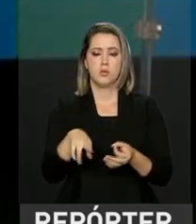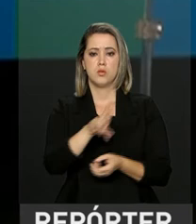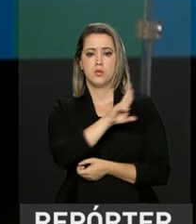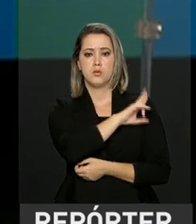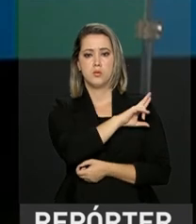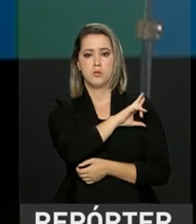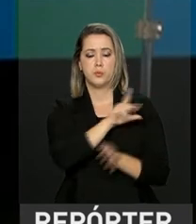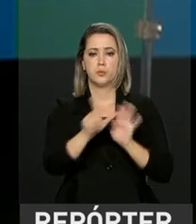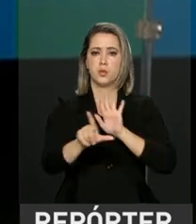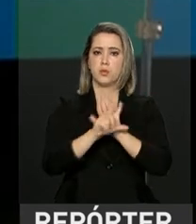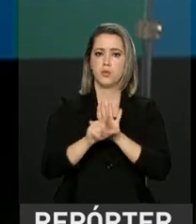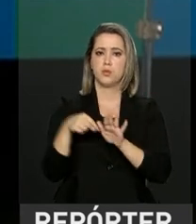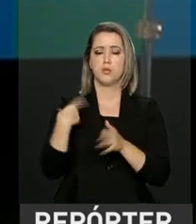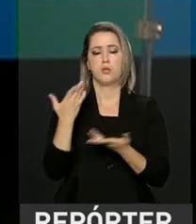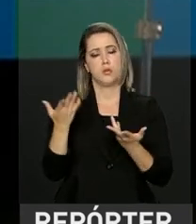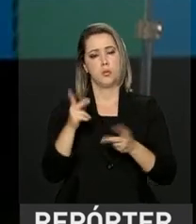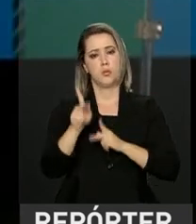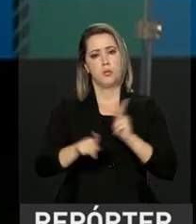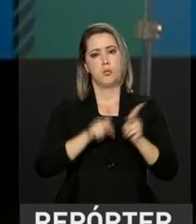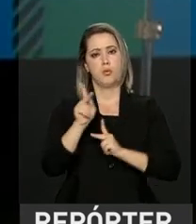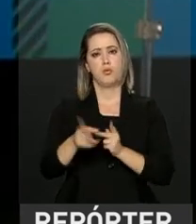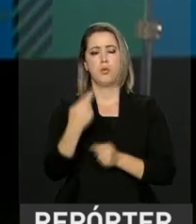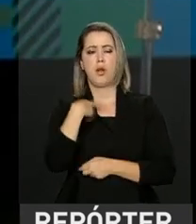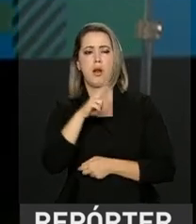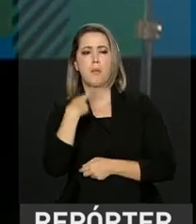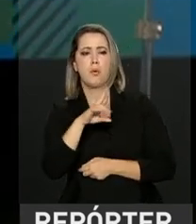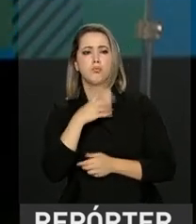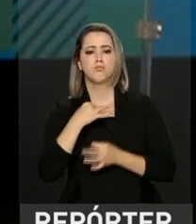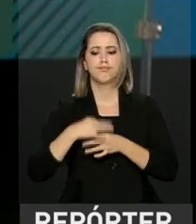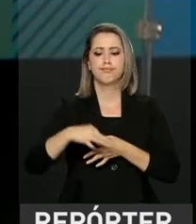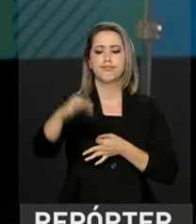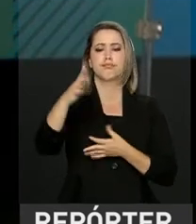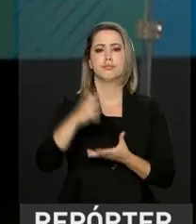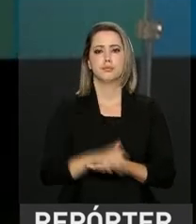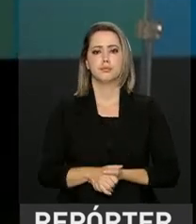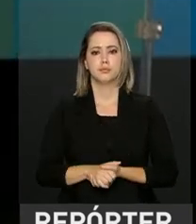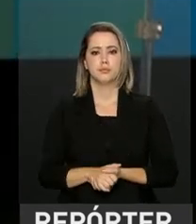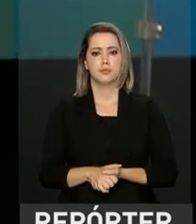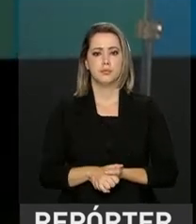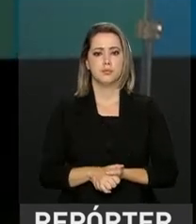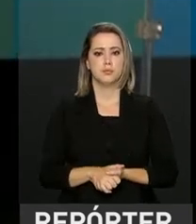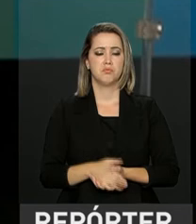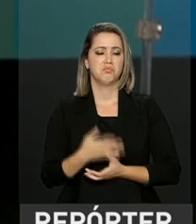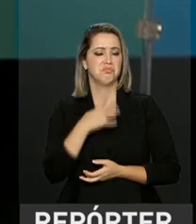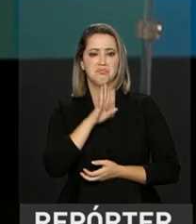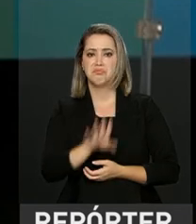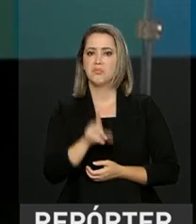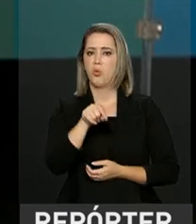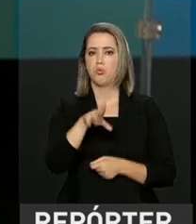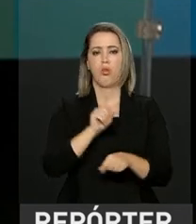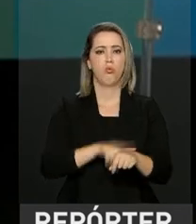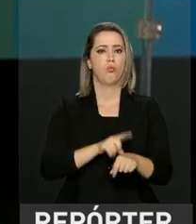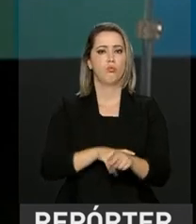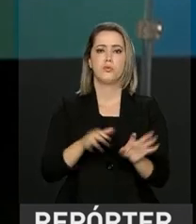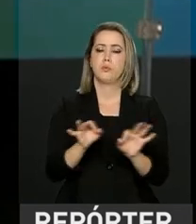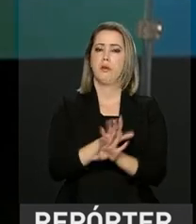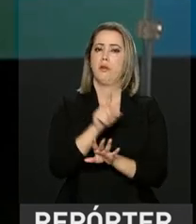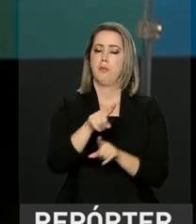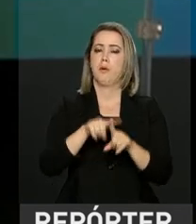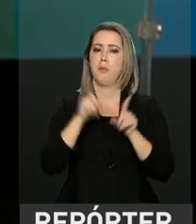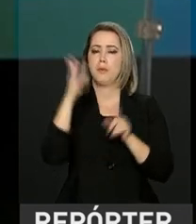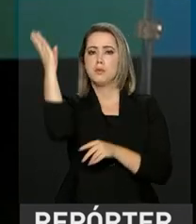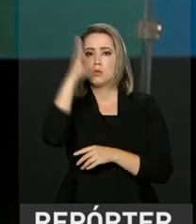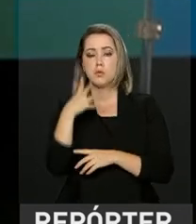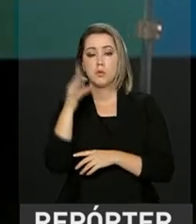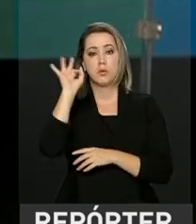para lei algo pelo qual nossa gente reclamou durante tanto tempo não sei quando vai concluir mas eu tenho certeza de que o brasil